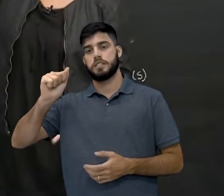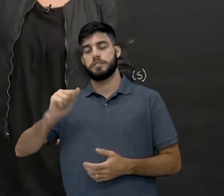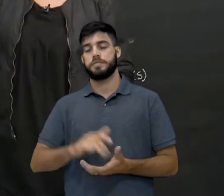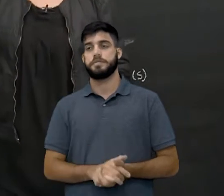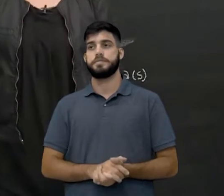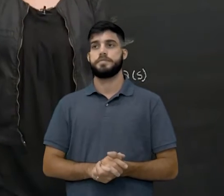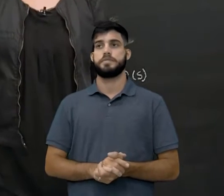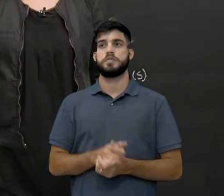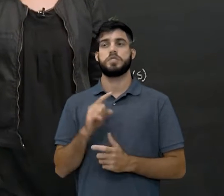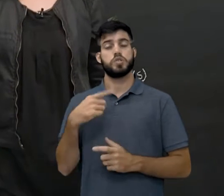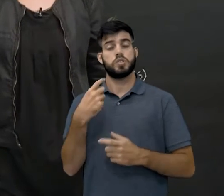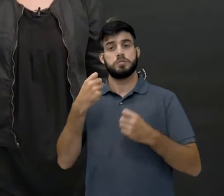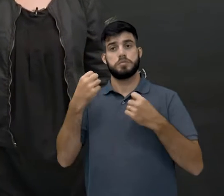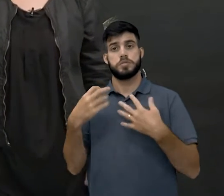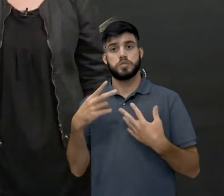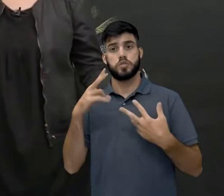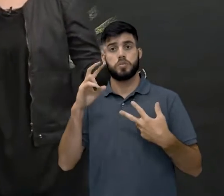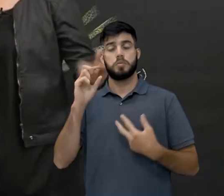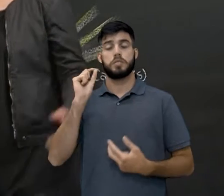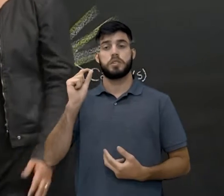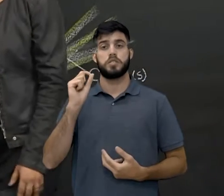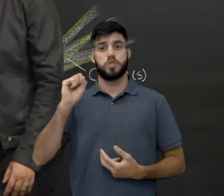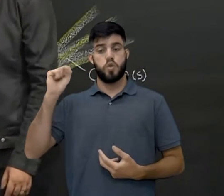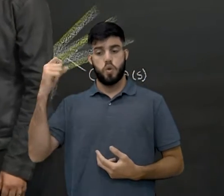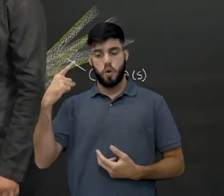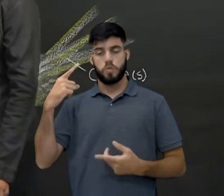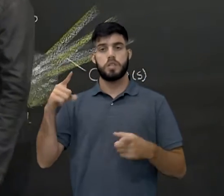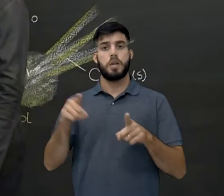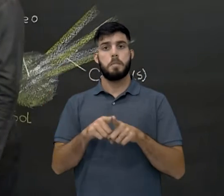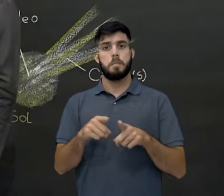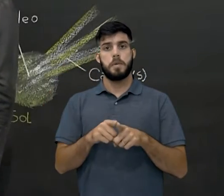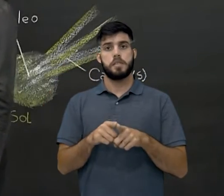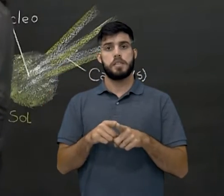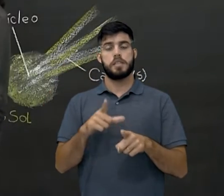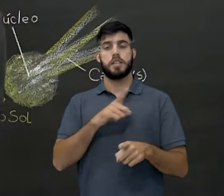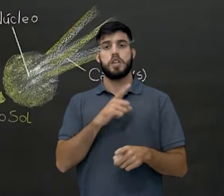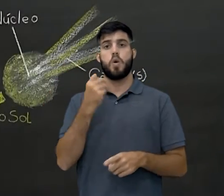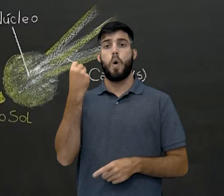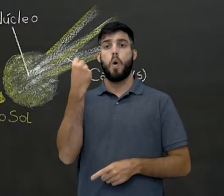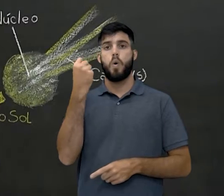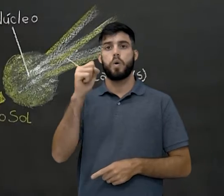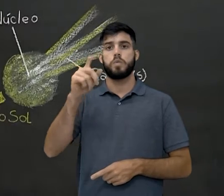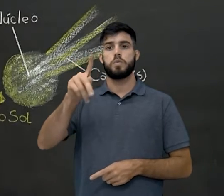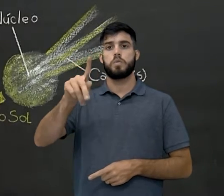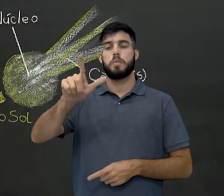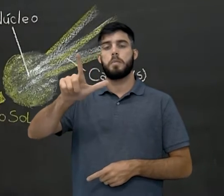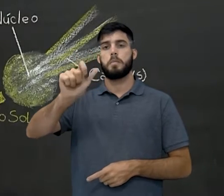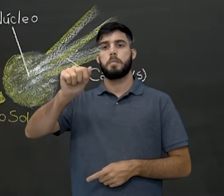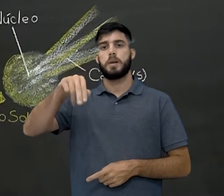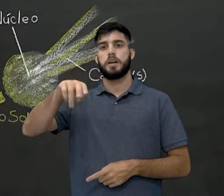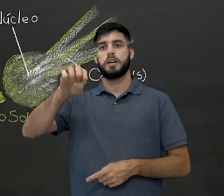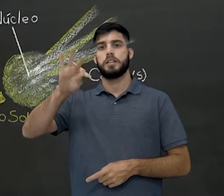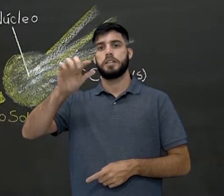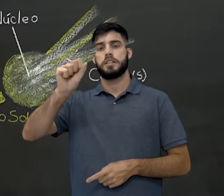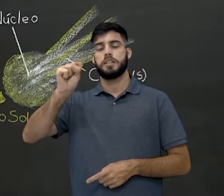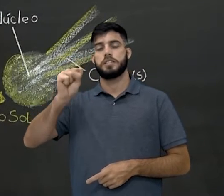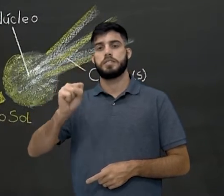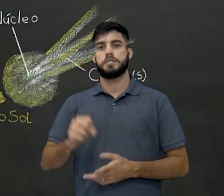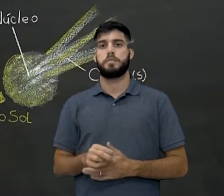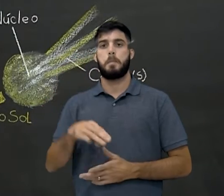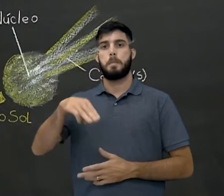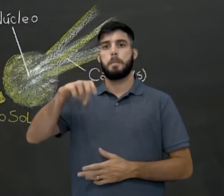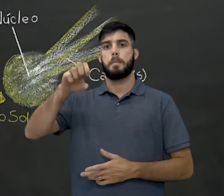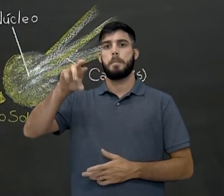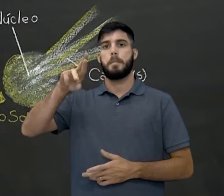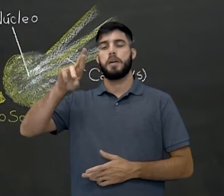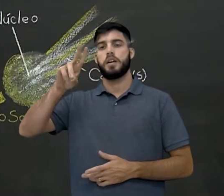de Sol, vamos falar sobre os planetas? 8 planetas, quem são eles? Mercúrio, o menor de todos,